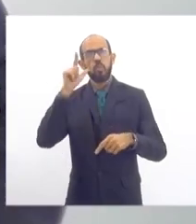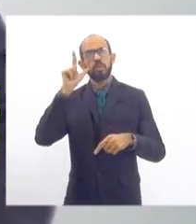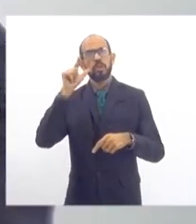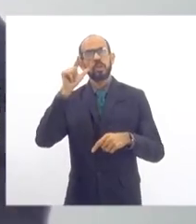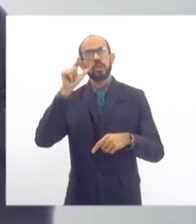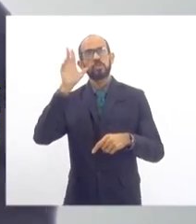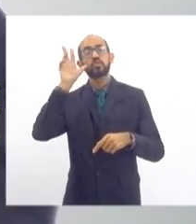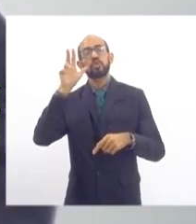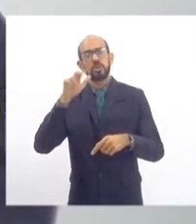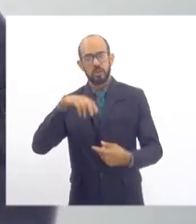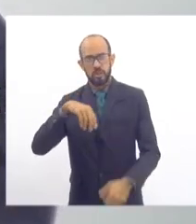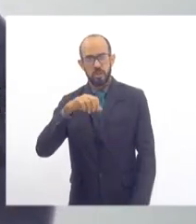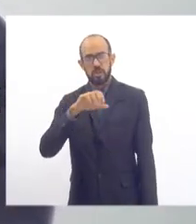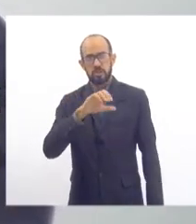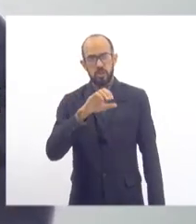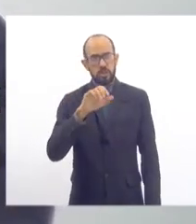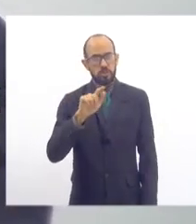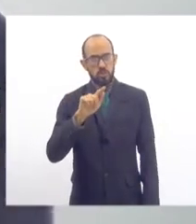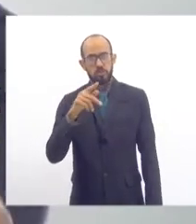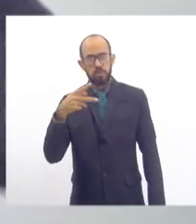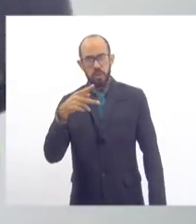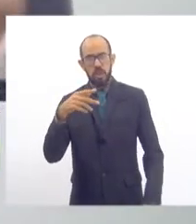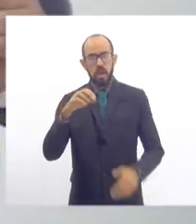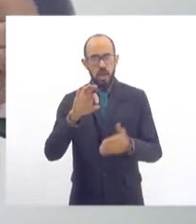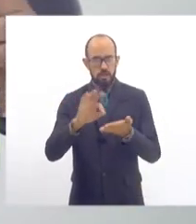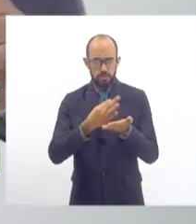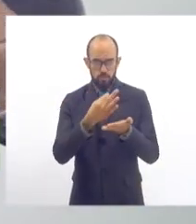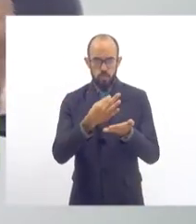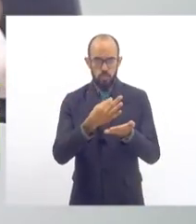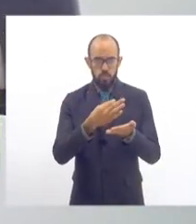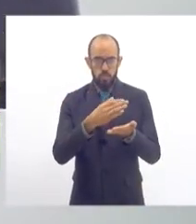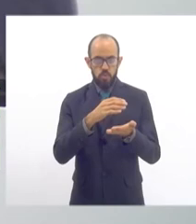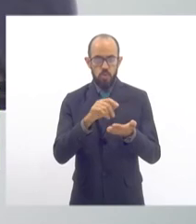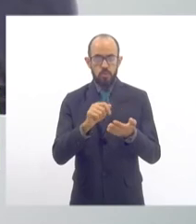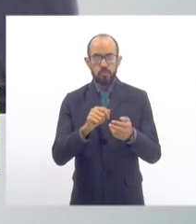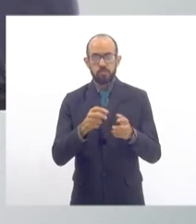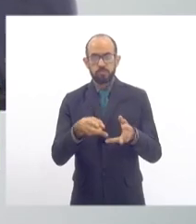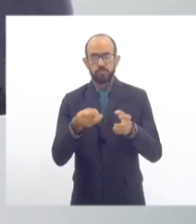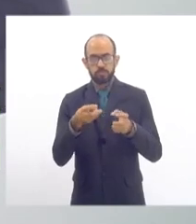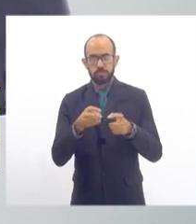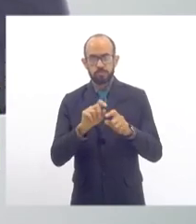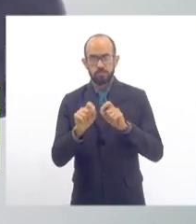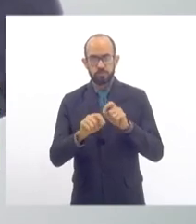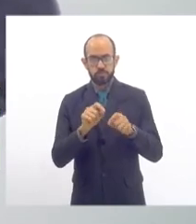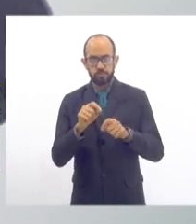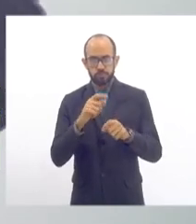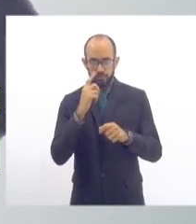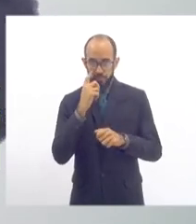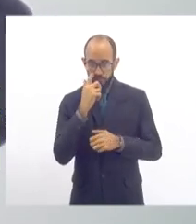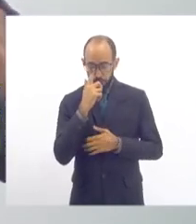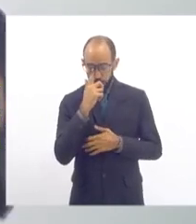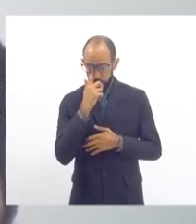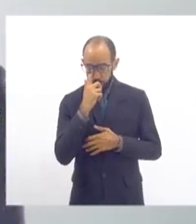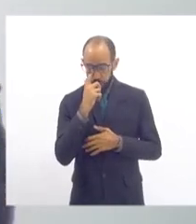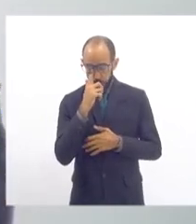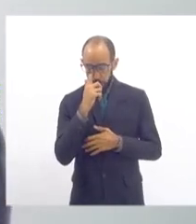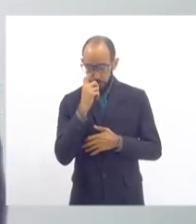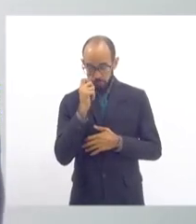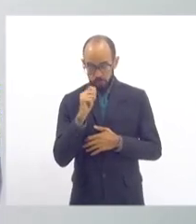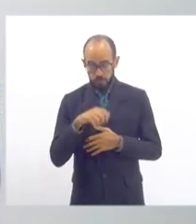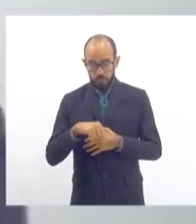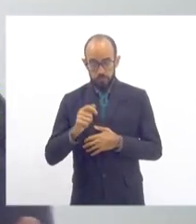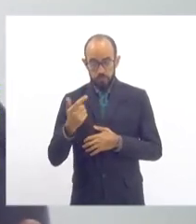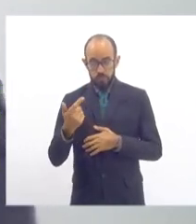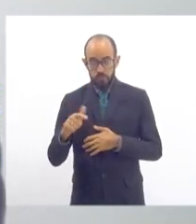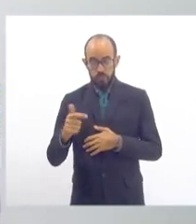liberou. É fato e notório que, e assim, também não tem nenhum tipo